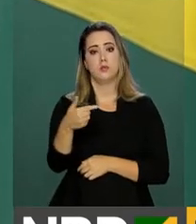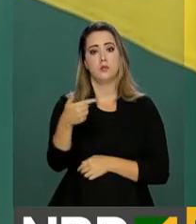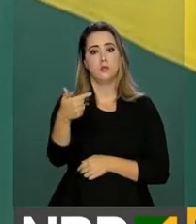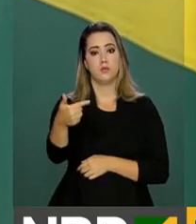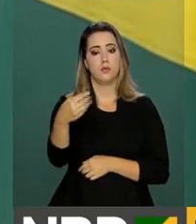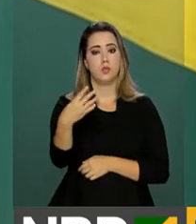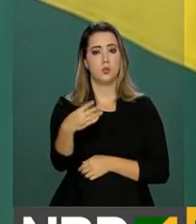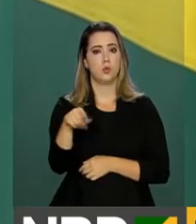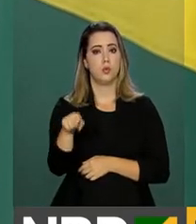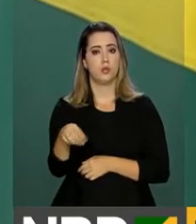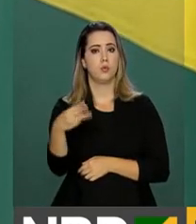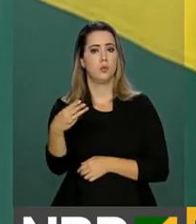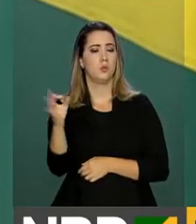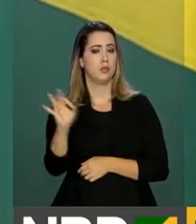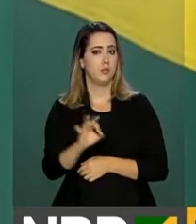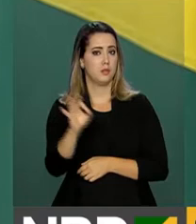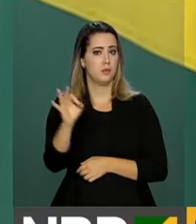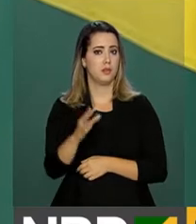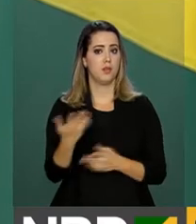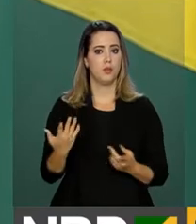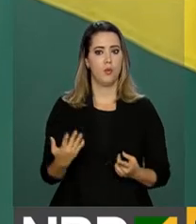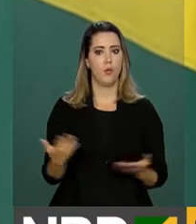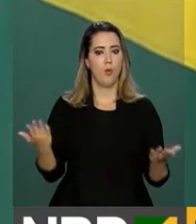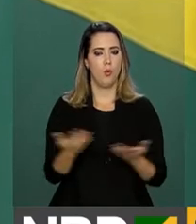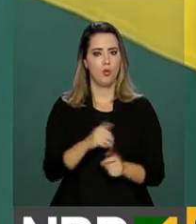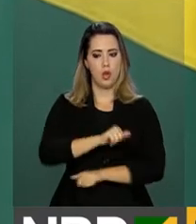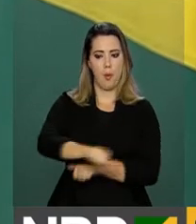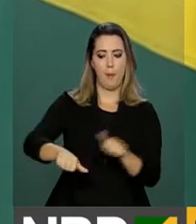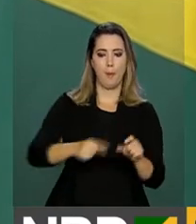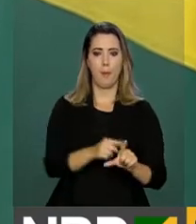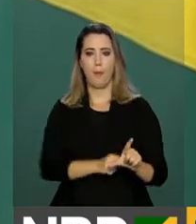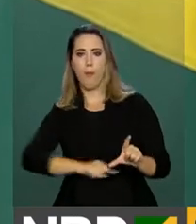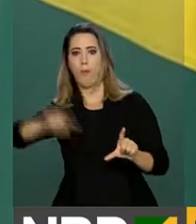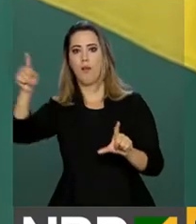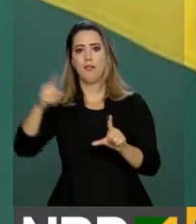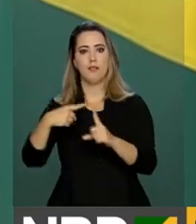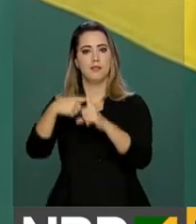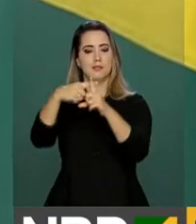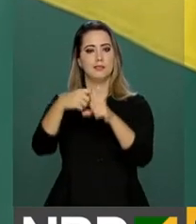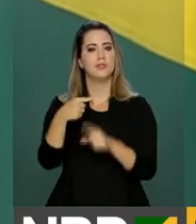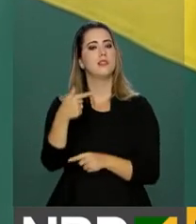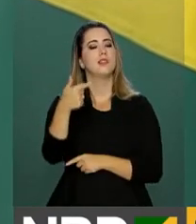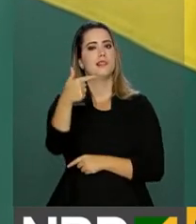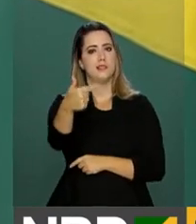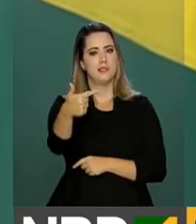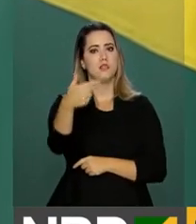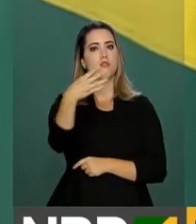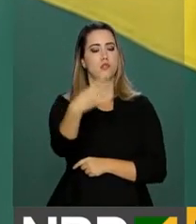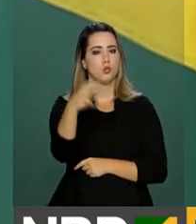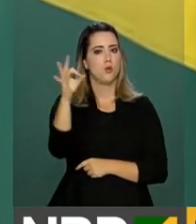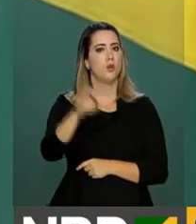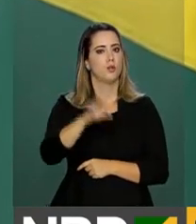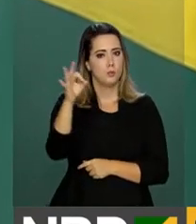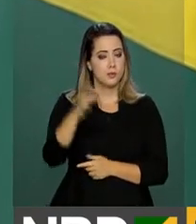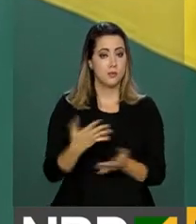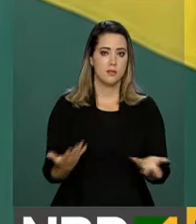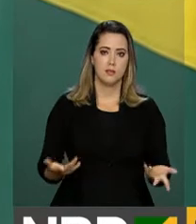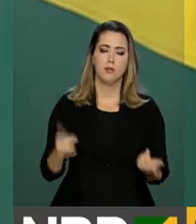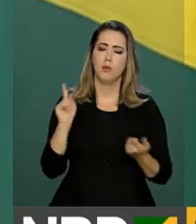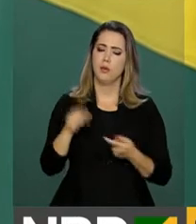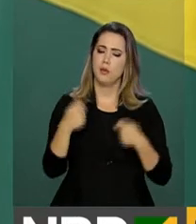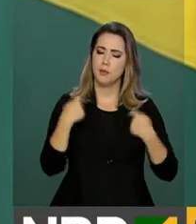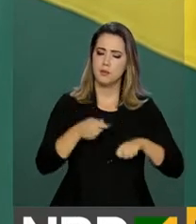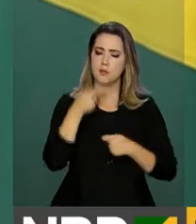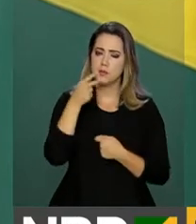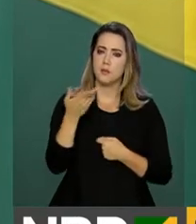hoje nós temos mais 27% convém existir nestes dados a enfatizar a los